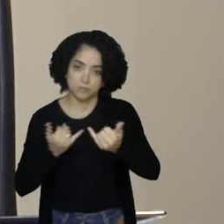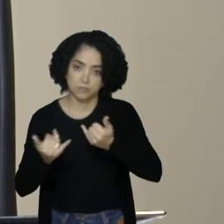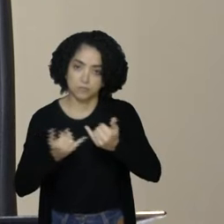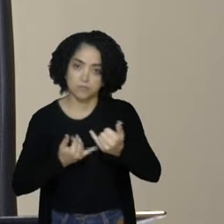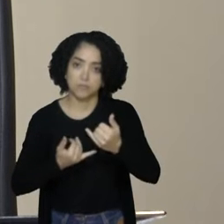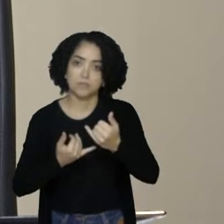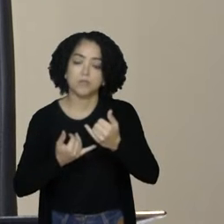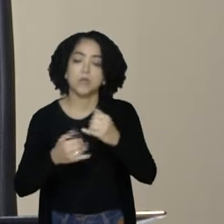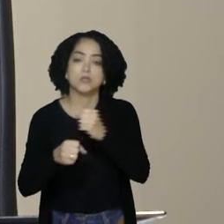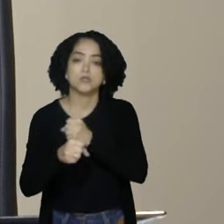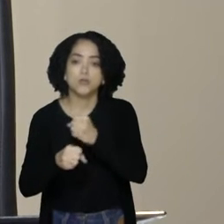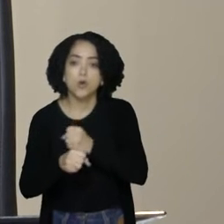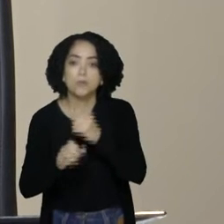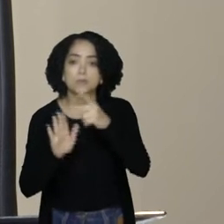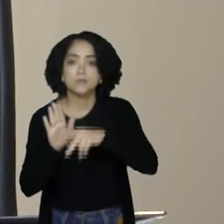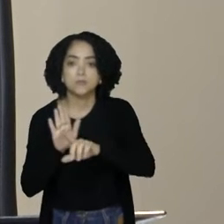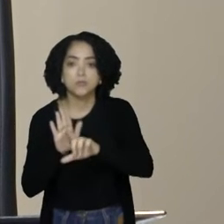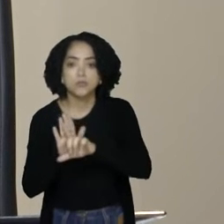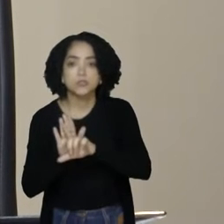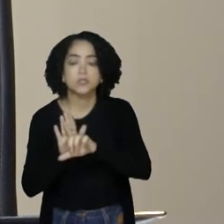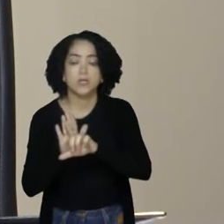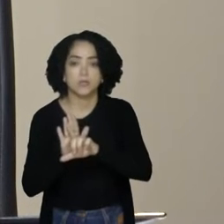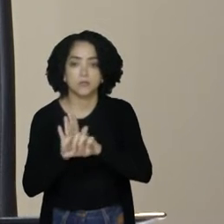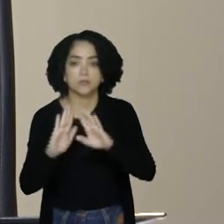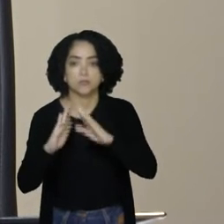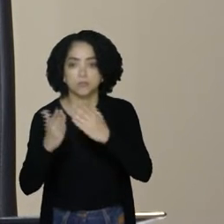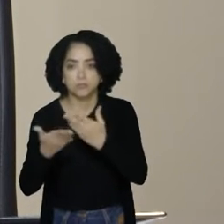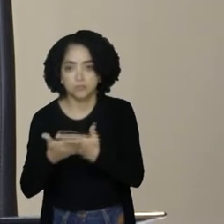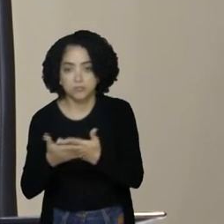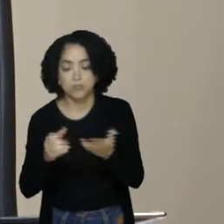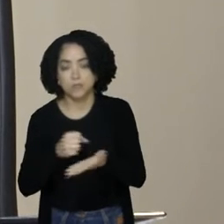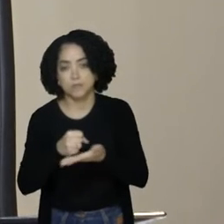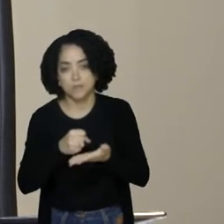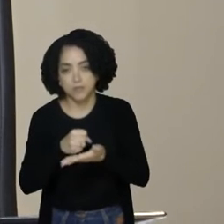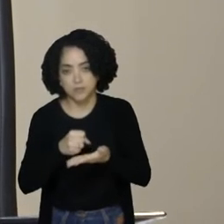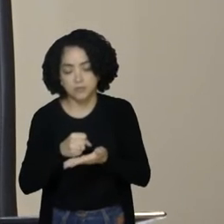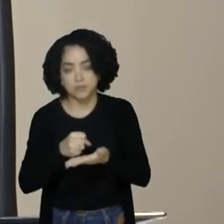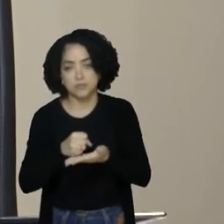e projetos que estão contratados para a Escola de Ensino Básico